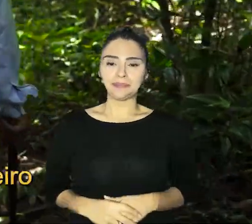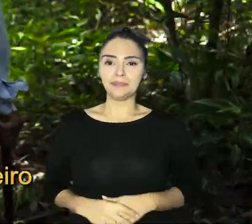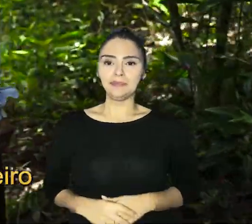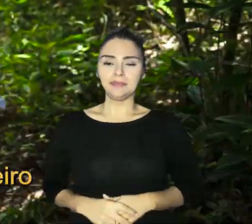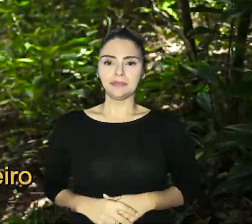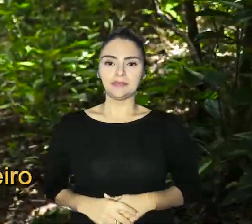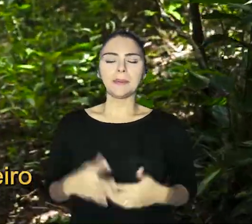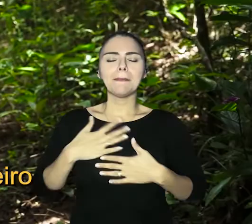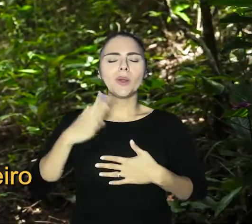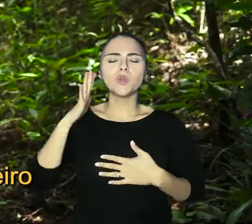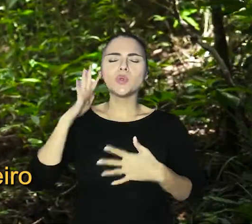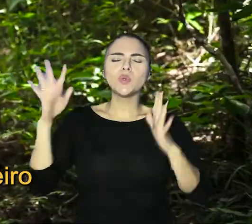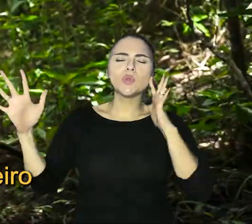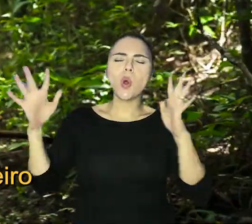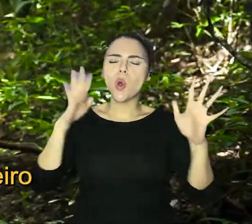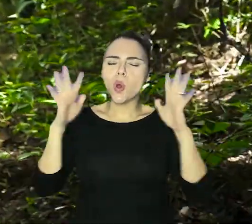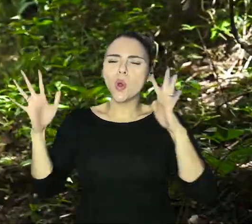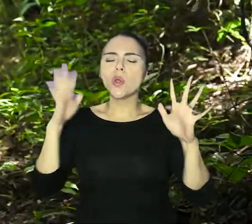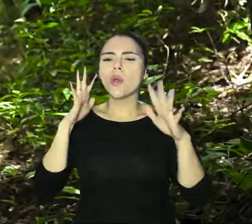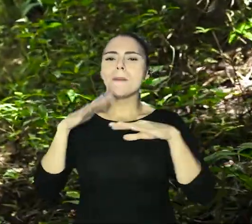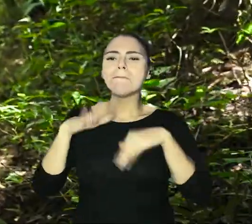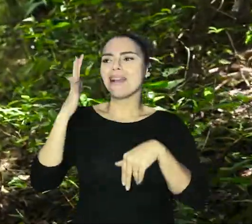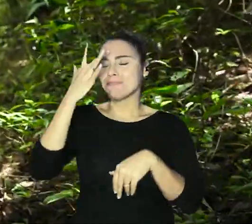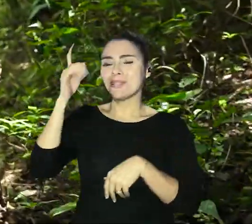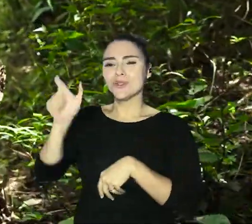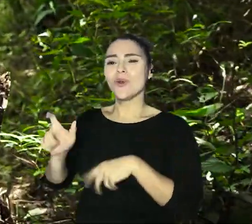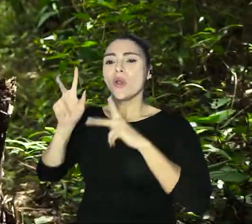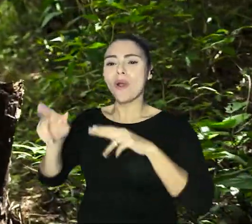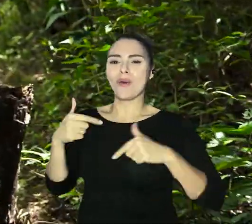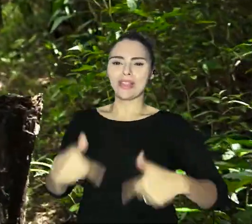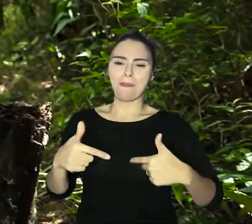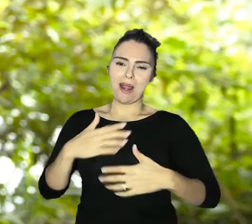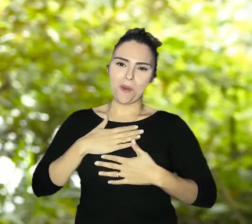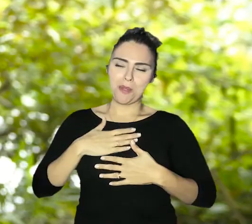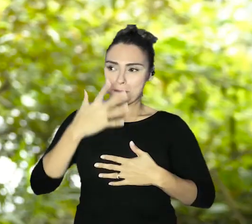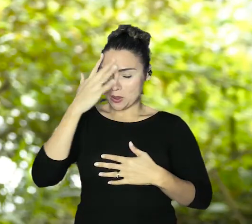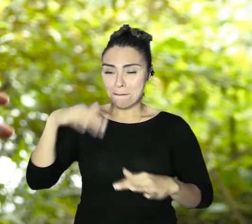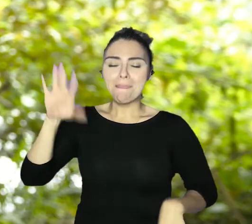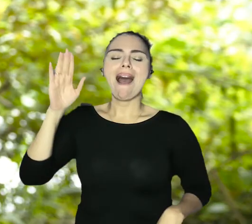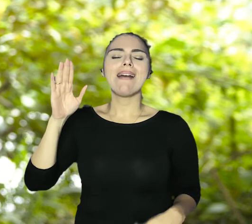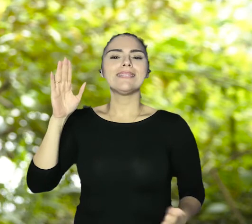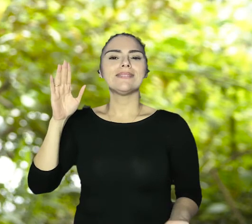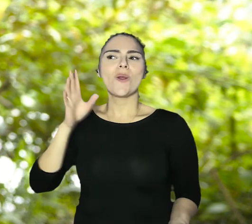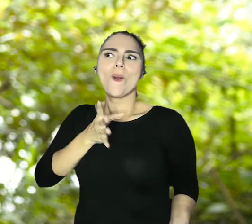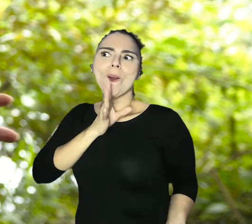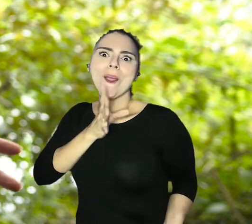O meu sonho era fazer mais mateiro, fazer pessoas mais conceituadas,